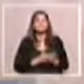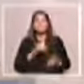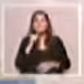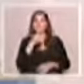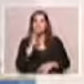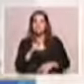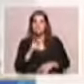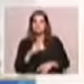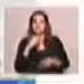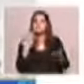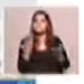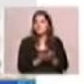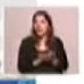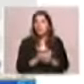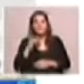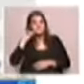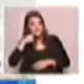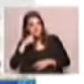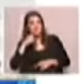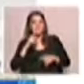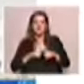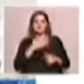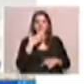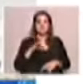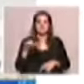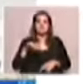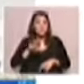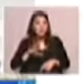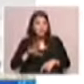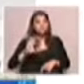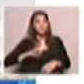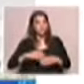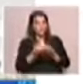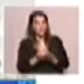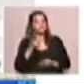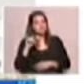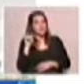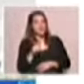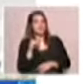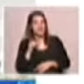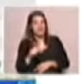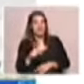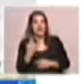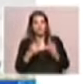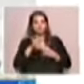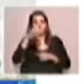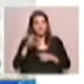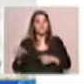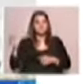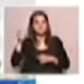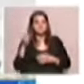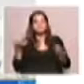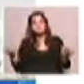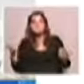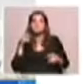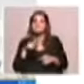falamos da trilogia do pão, o vinho e o azeite. Mas o queijo muitas vezes também está lá, em muitos desses países. E a questão é que